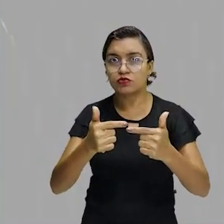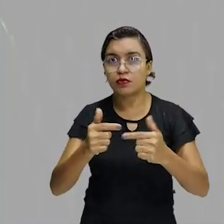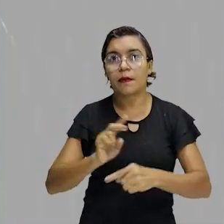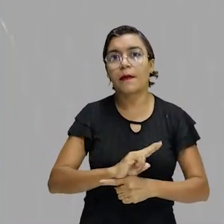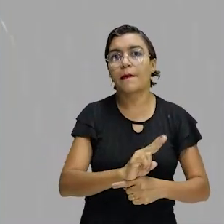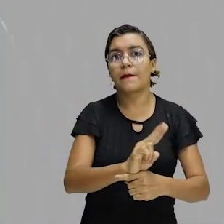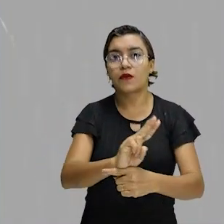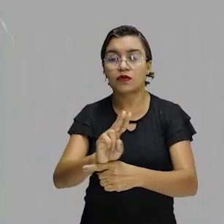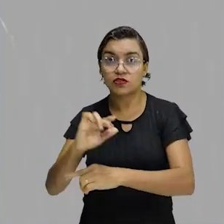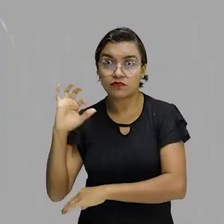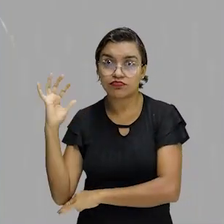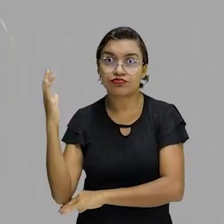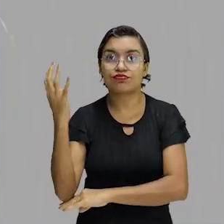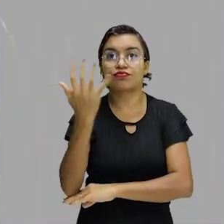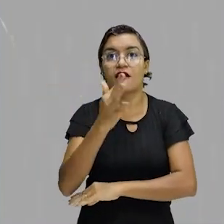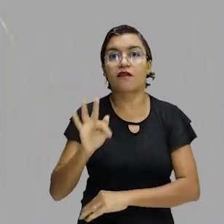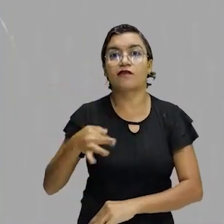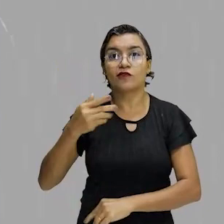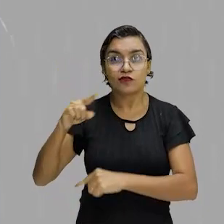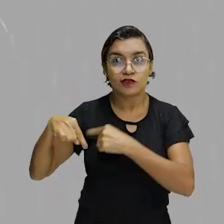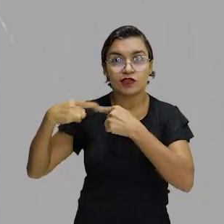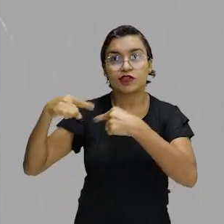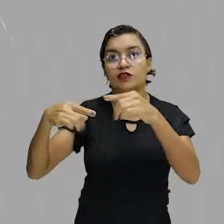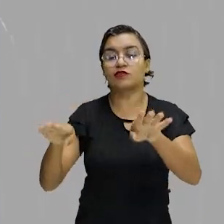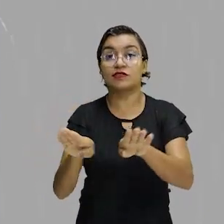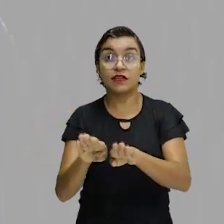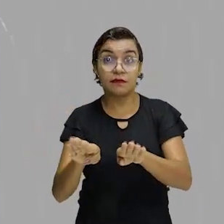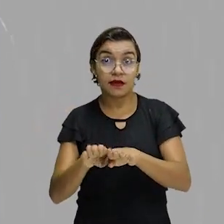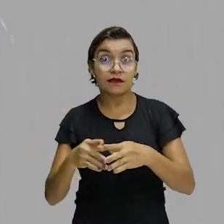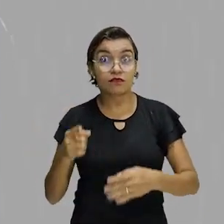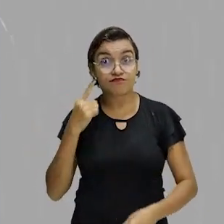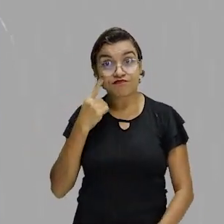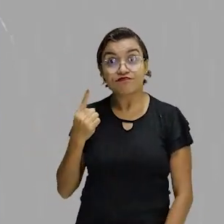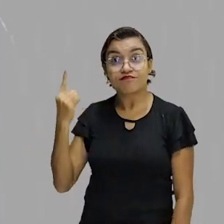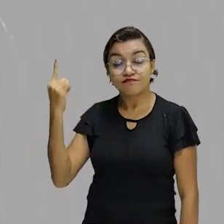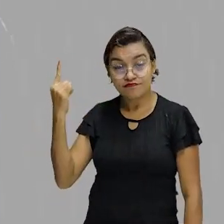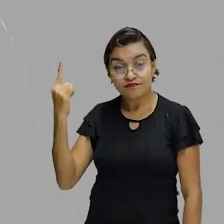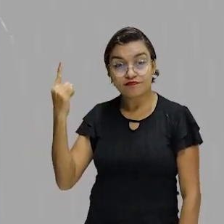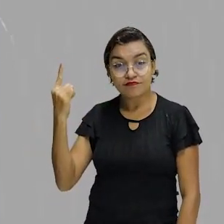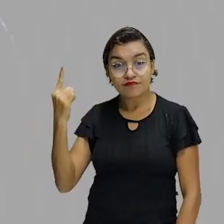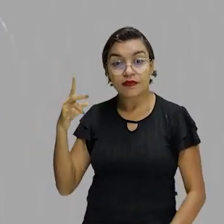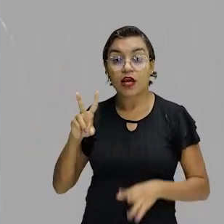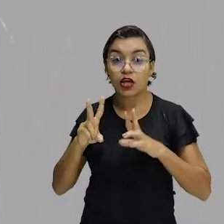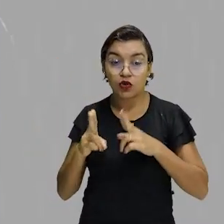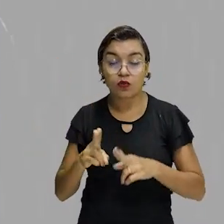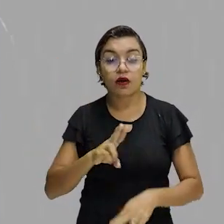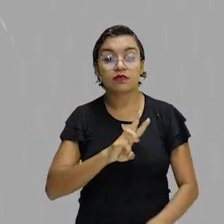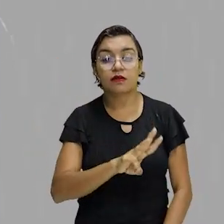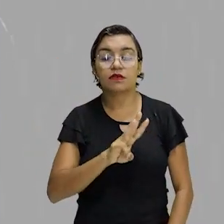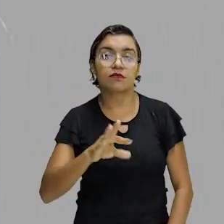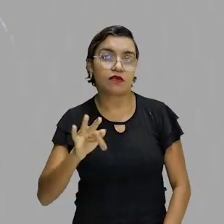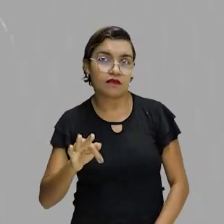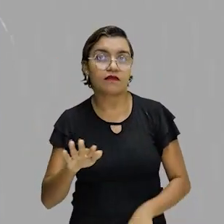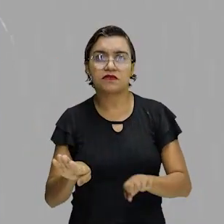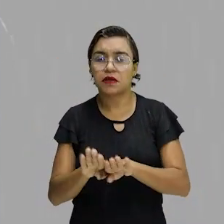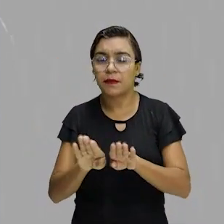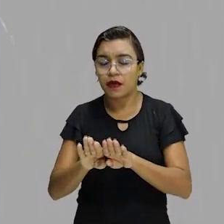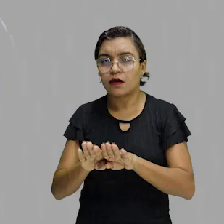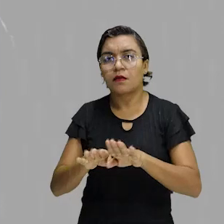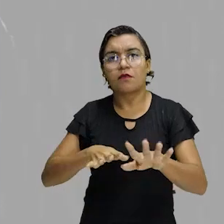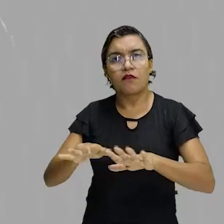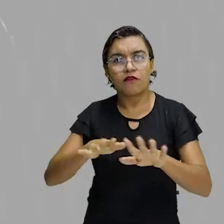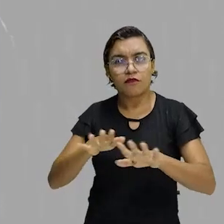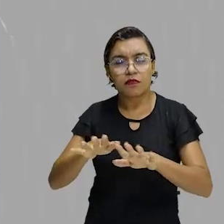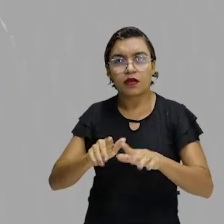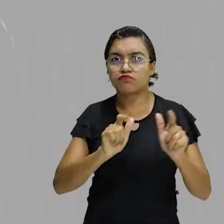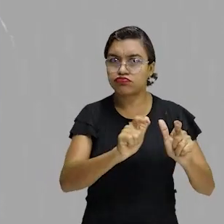para esta e também para as futuras gerações. Então, no Greenpeace, assim como no WWF, assim como no movimento ambientalista em geral,